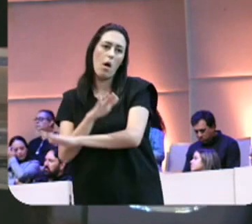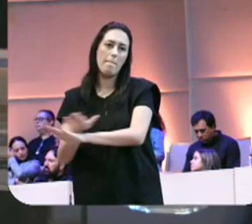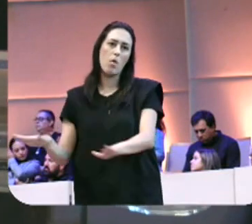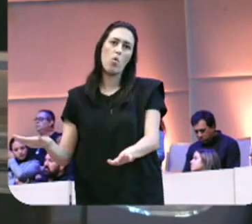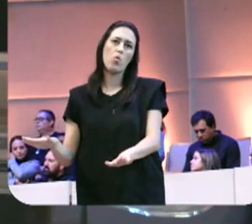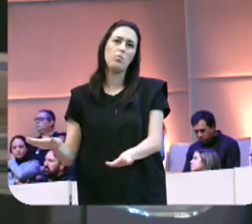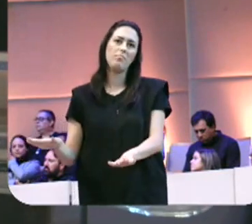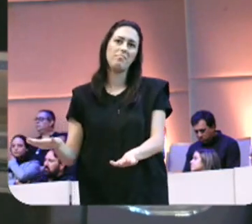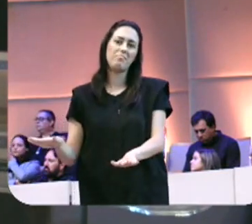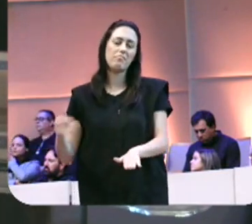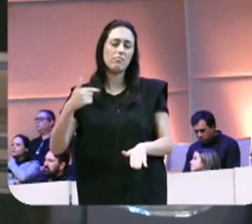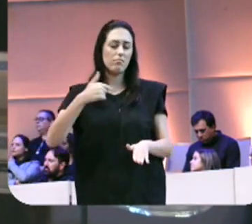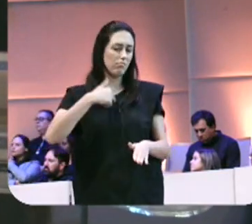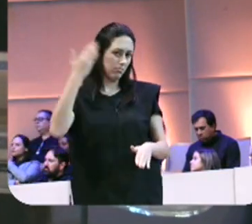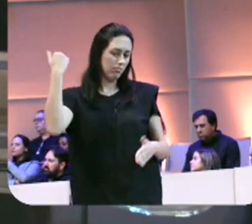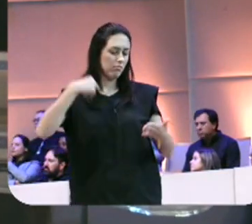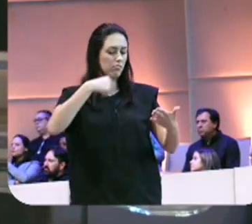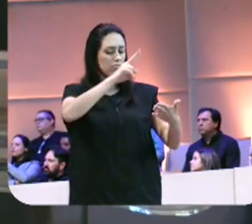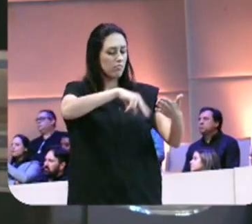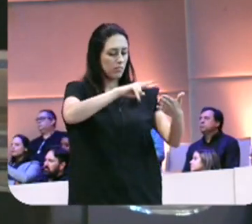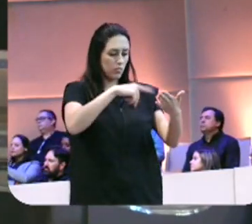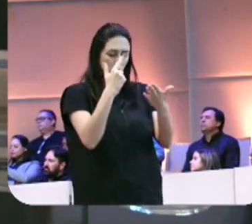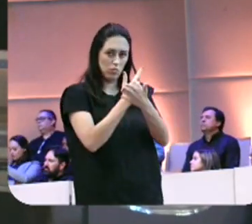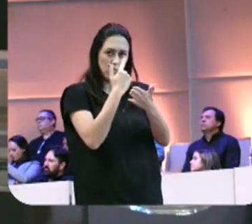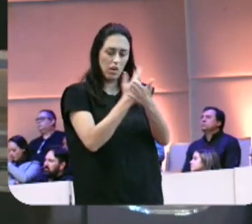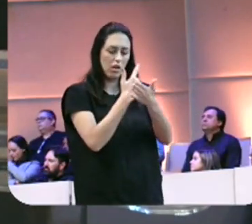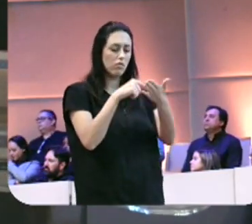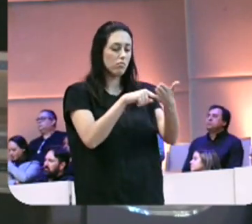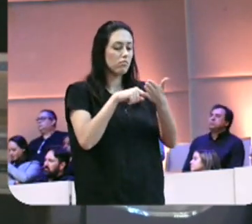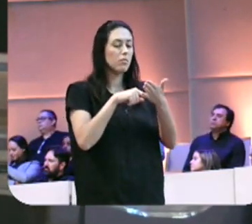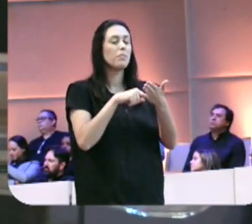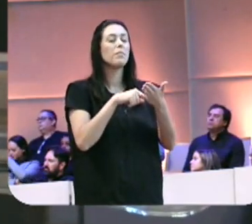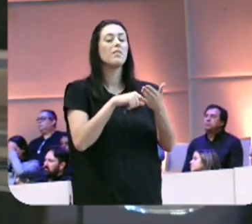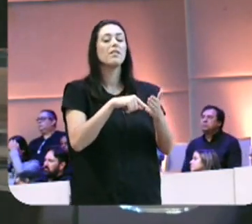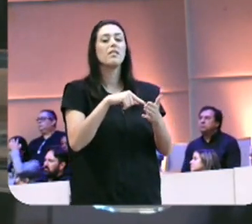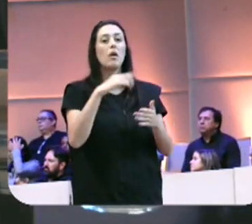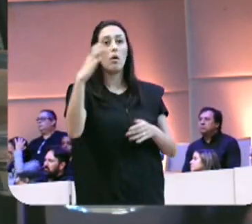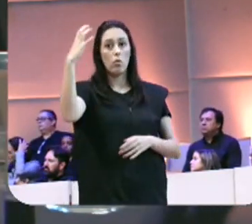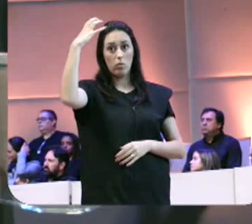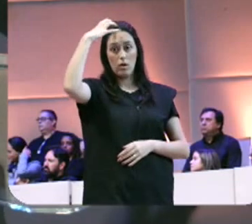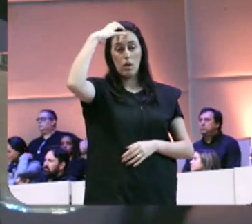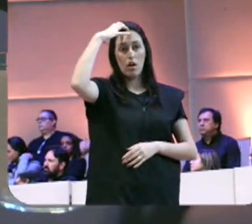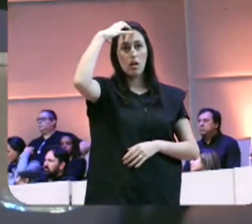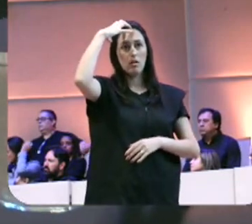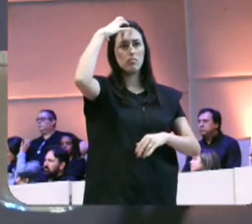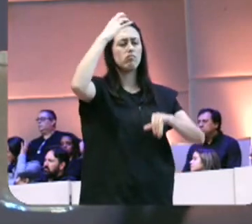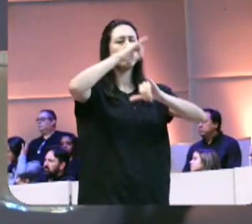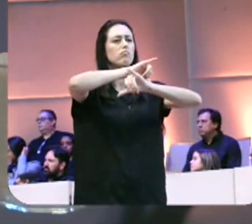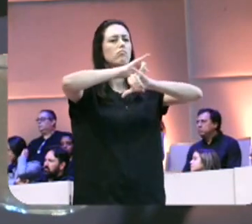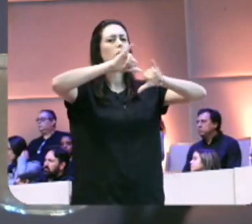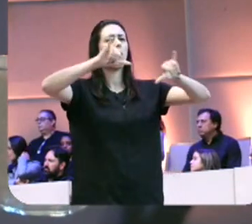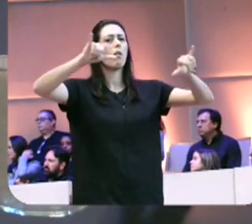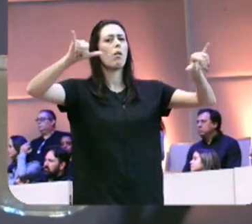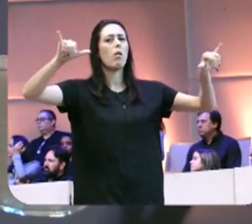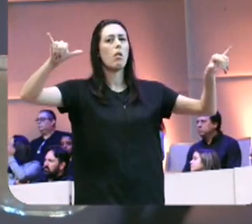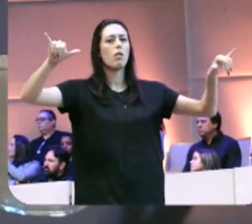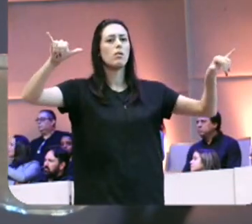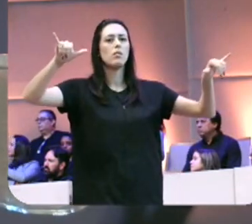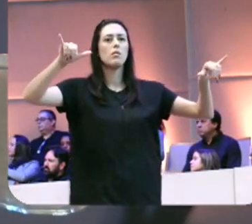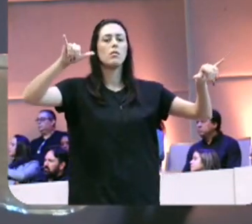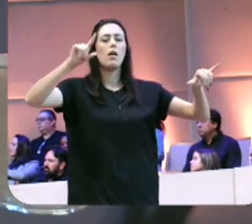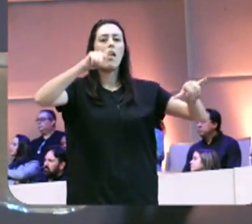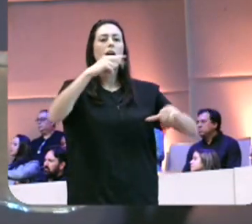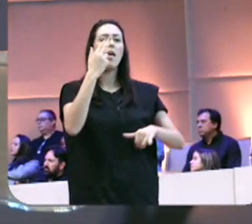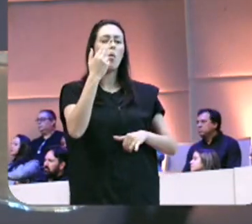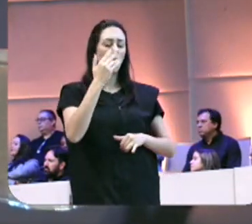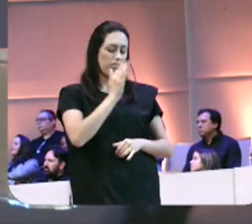diz que as últimas palavras de alguém é como que nós pudéssemos ver por uma janela, o coração